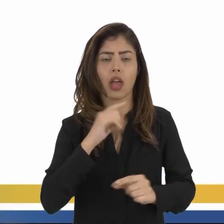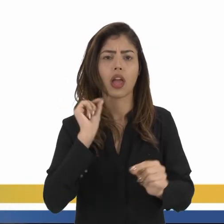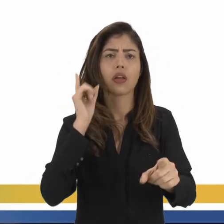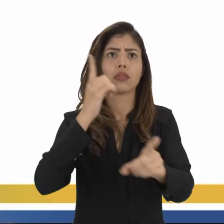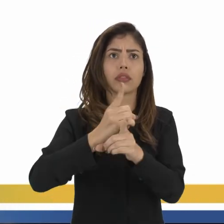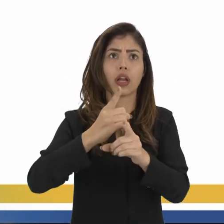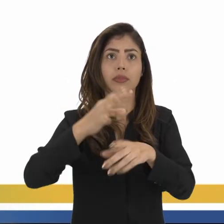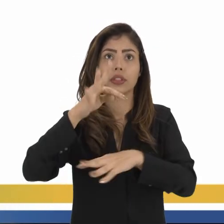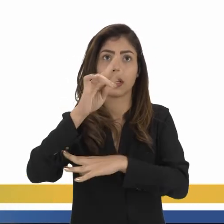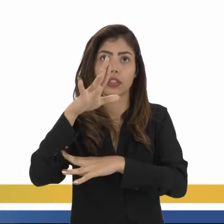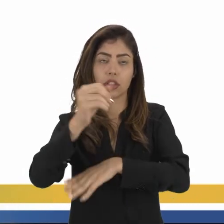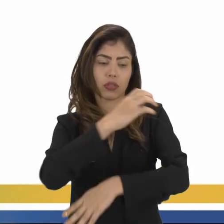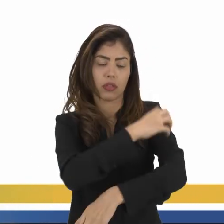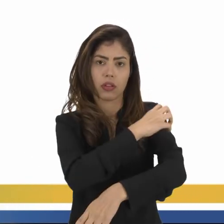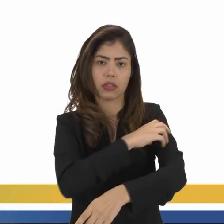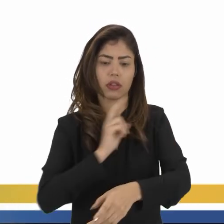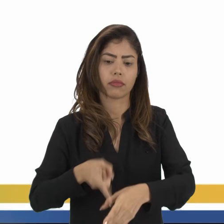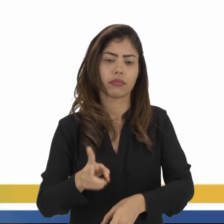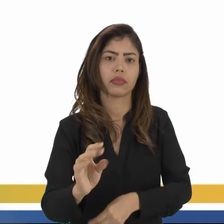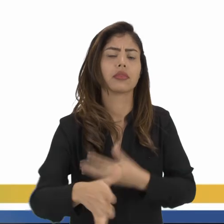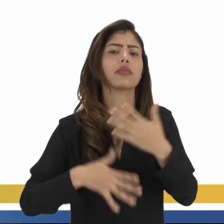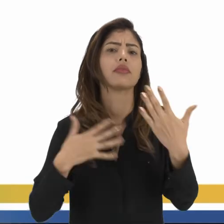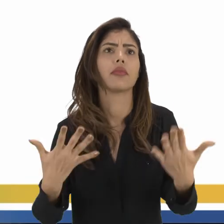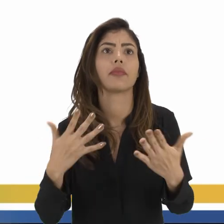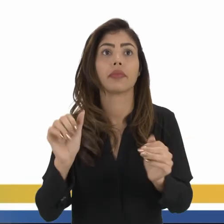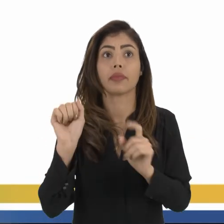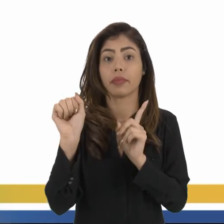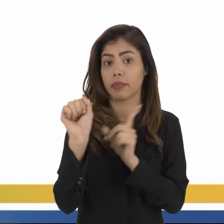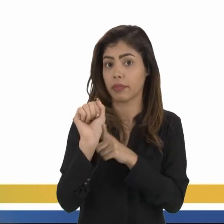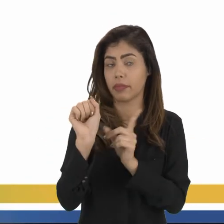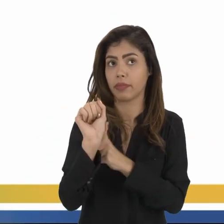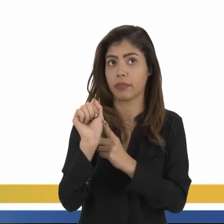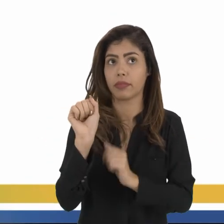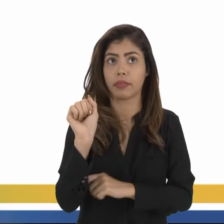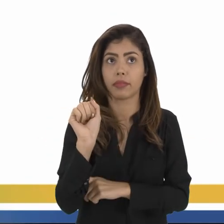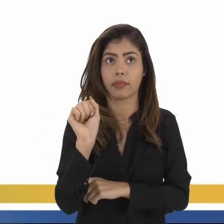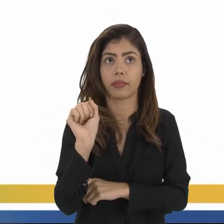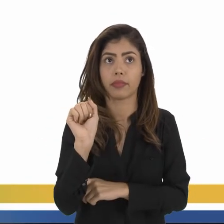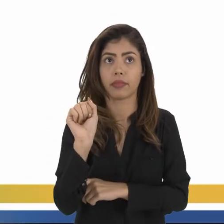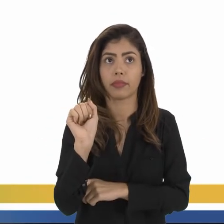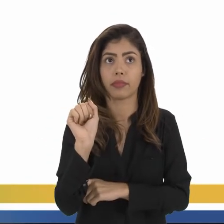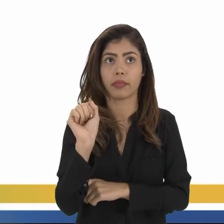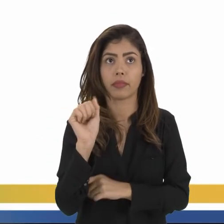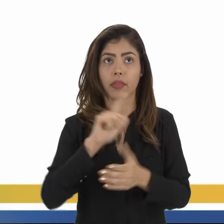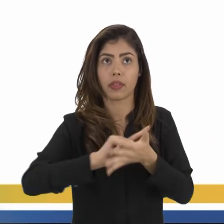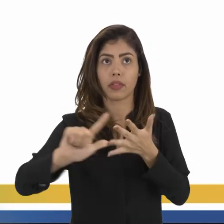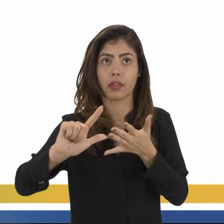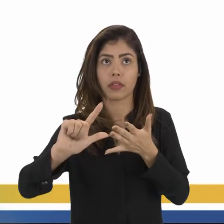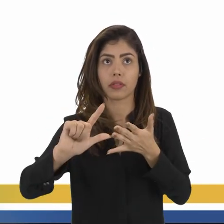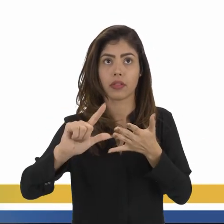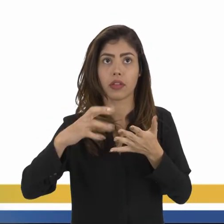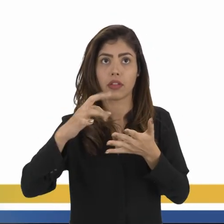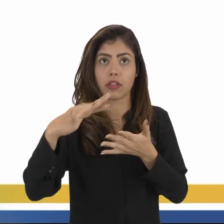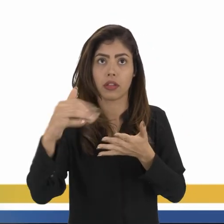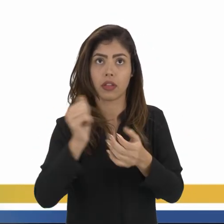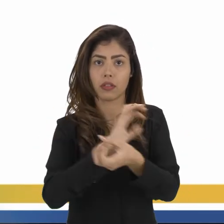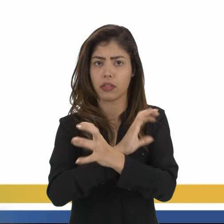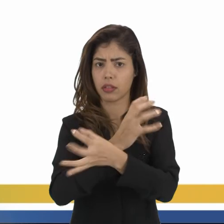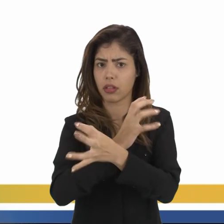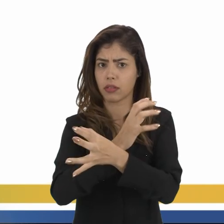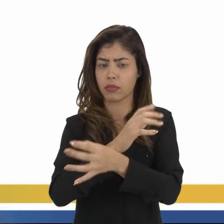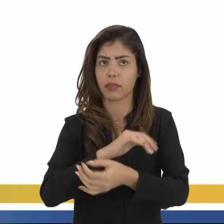tecidos musculares, respectivamente. Letra A, dos tipos liso, estriado e